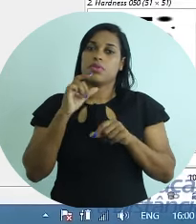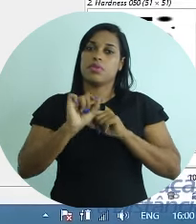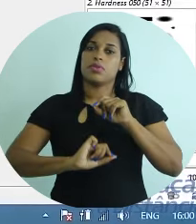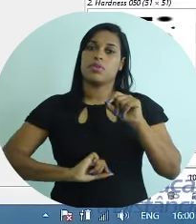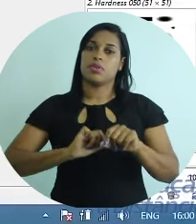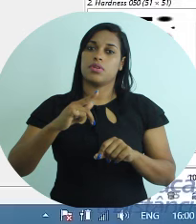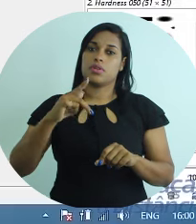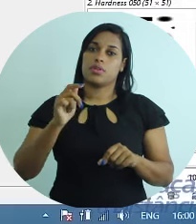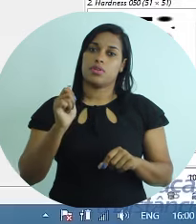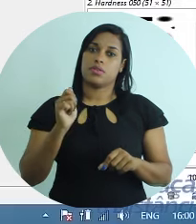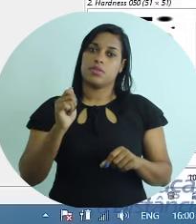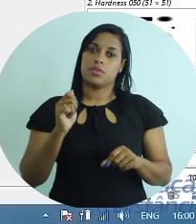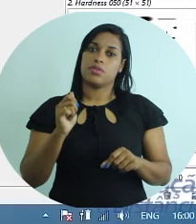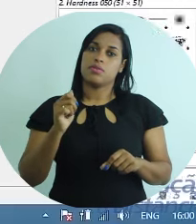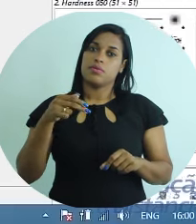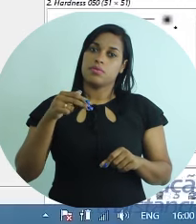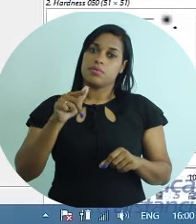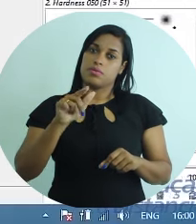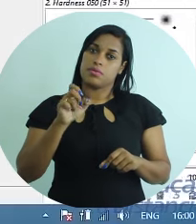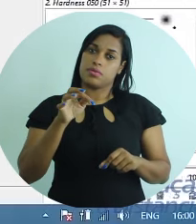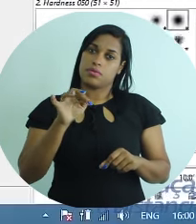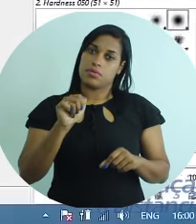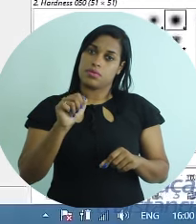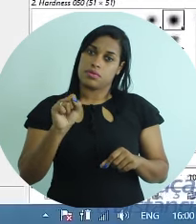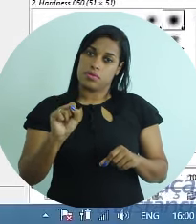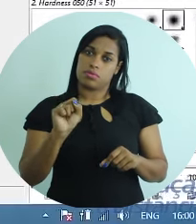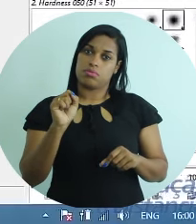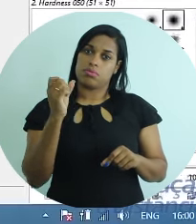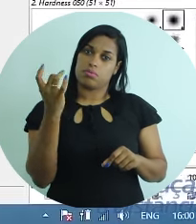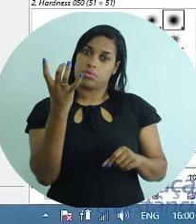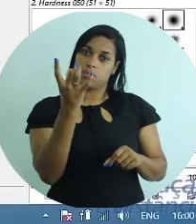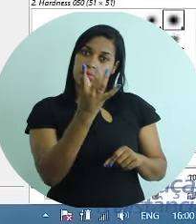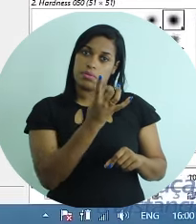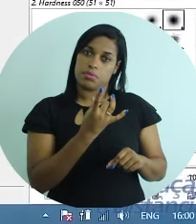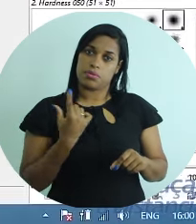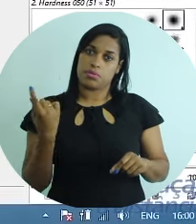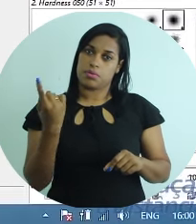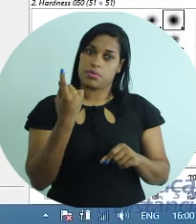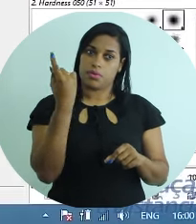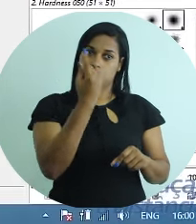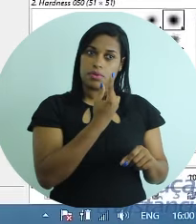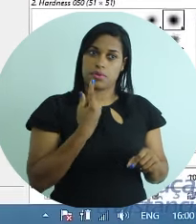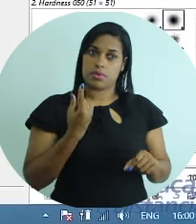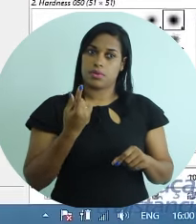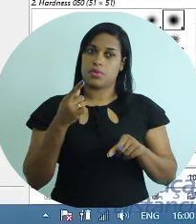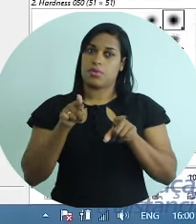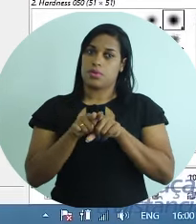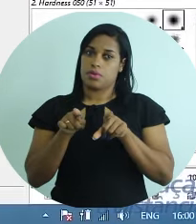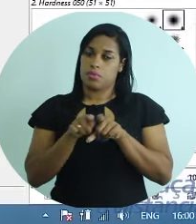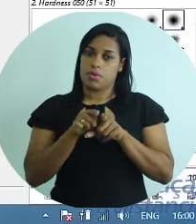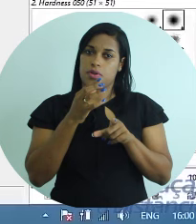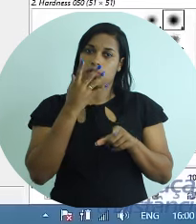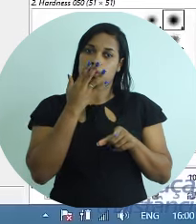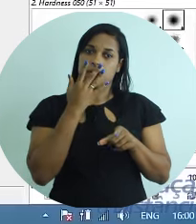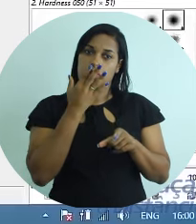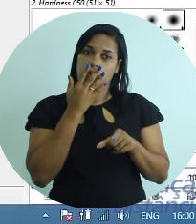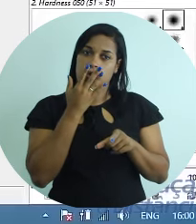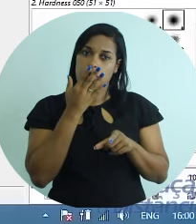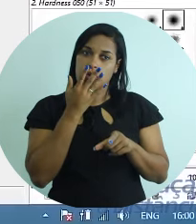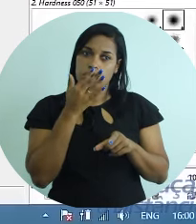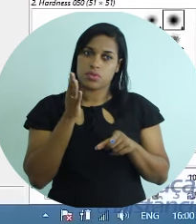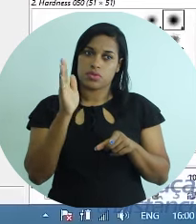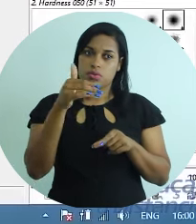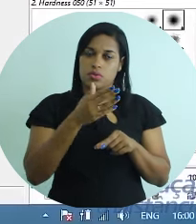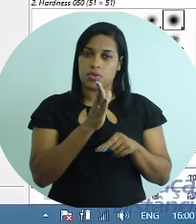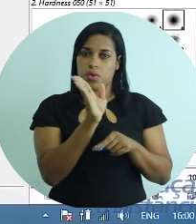individuais com, por exemplo, camadas, com a parte de cores, com curvas,